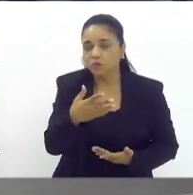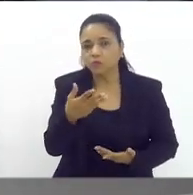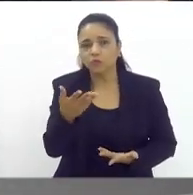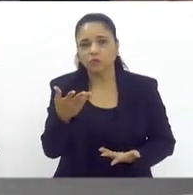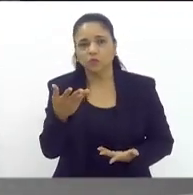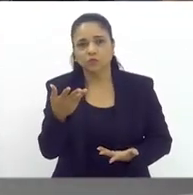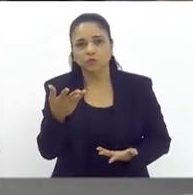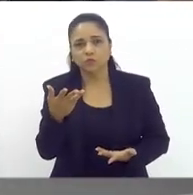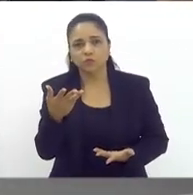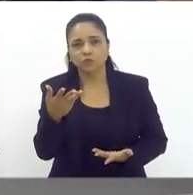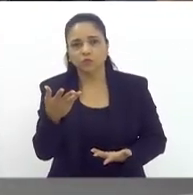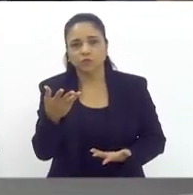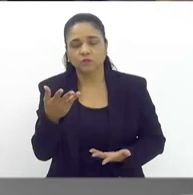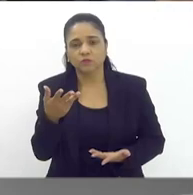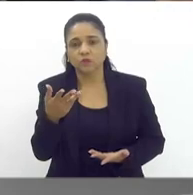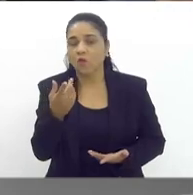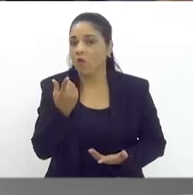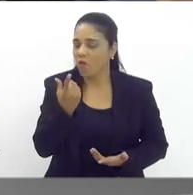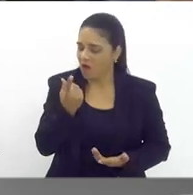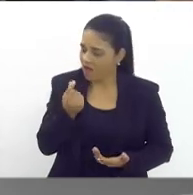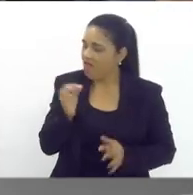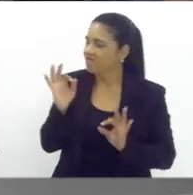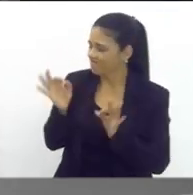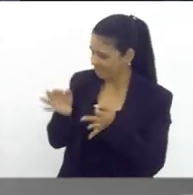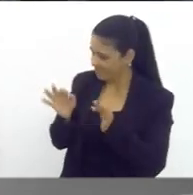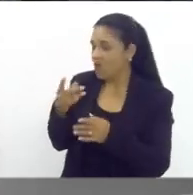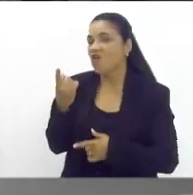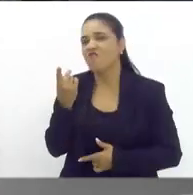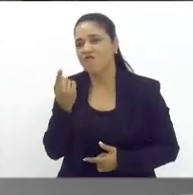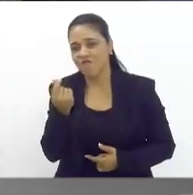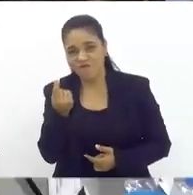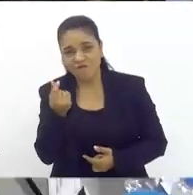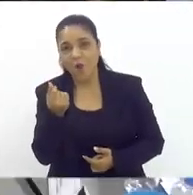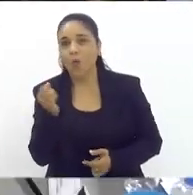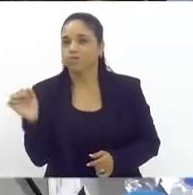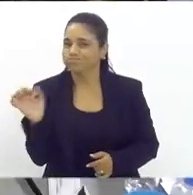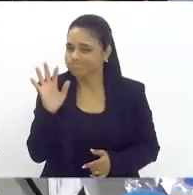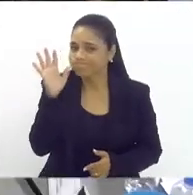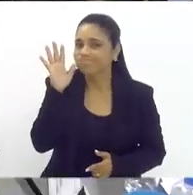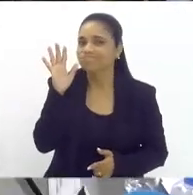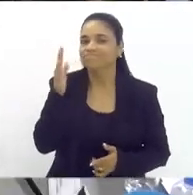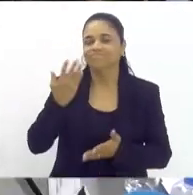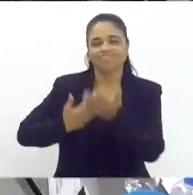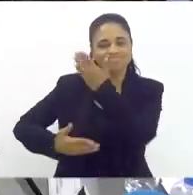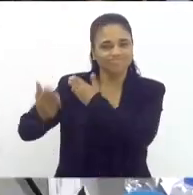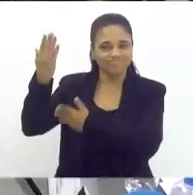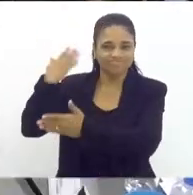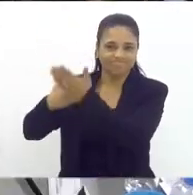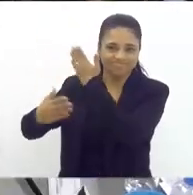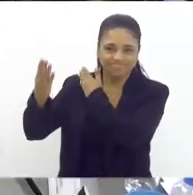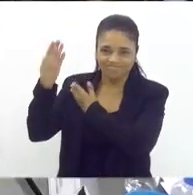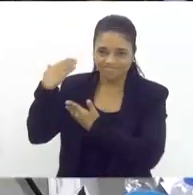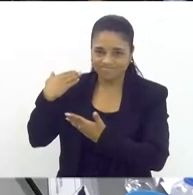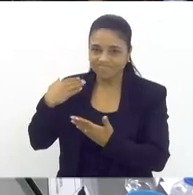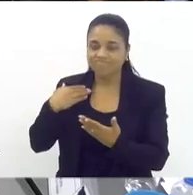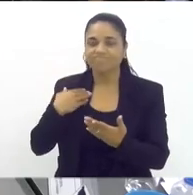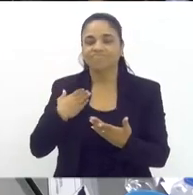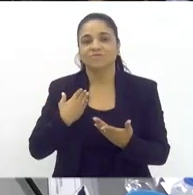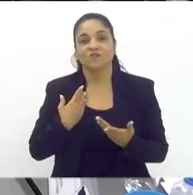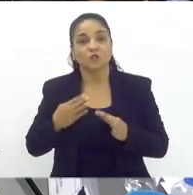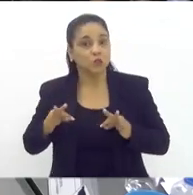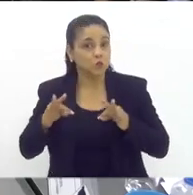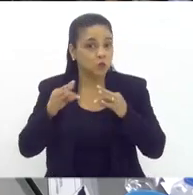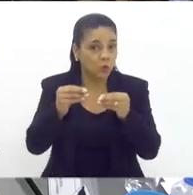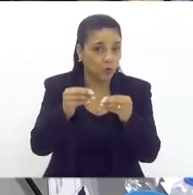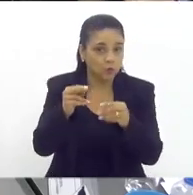exatamente o valor o valor ainda mais pesado porque naquela época se considerava todos os